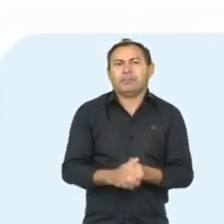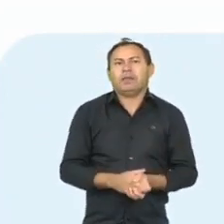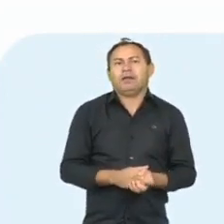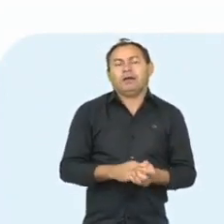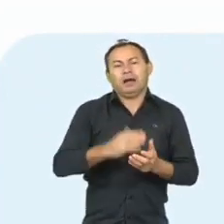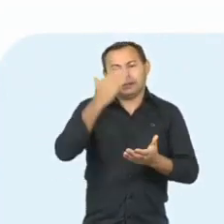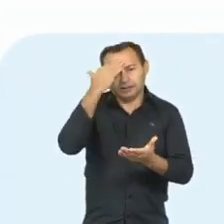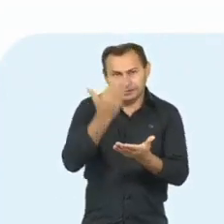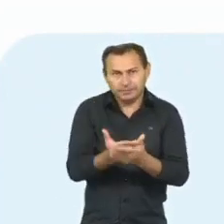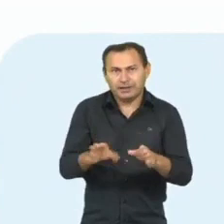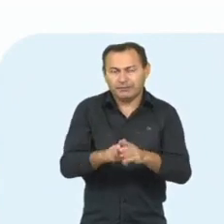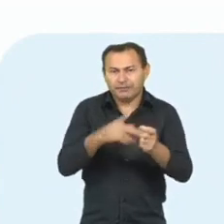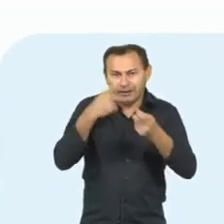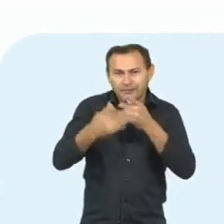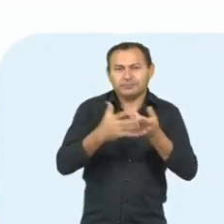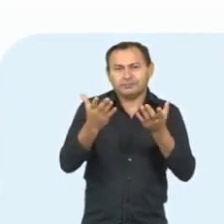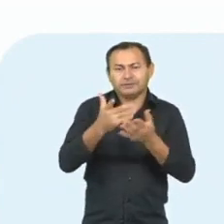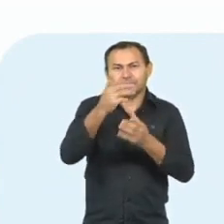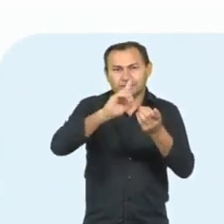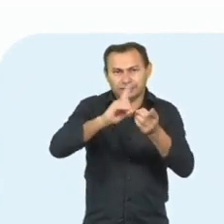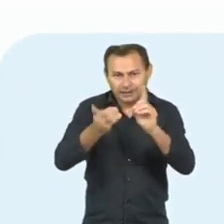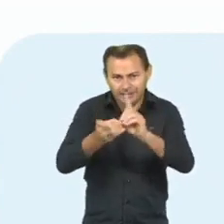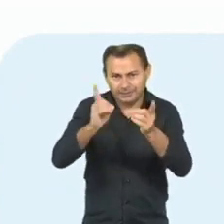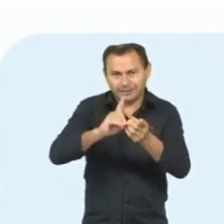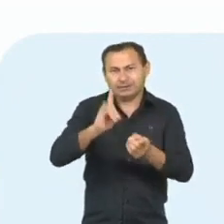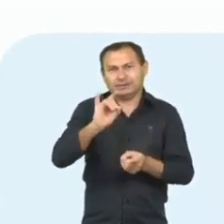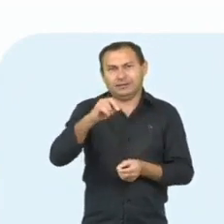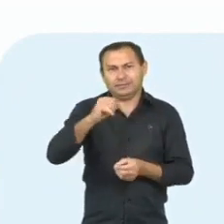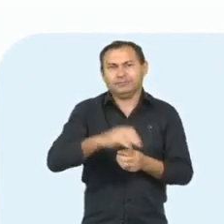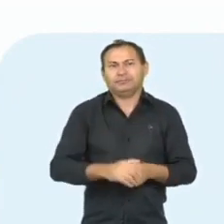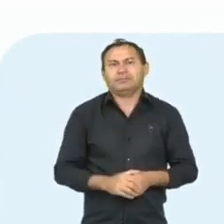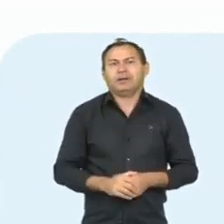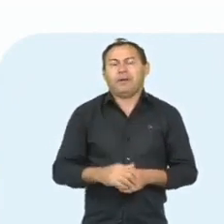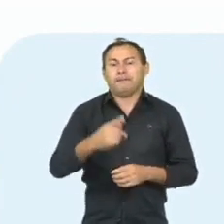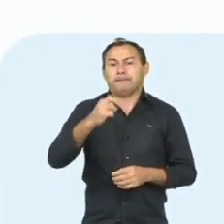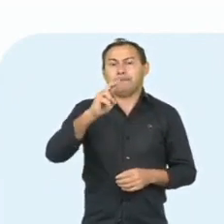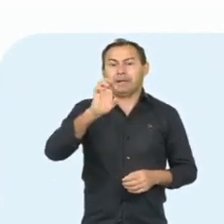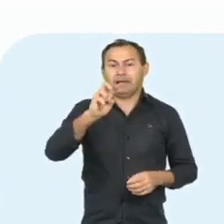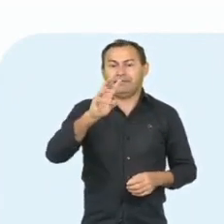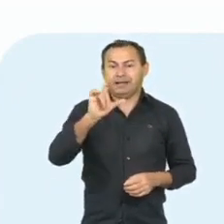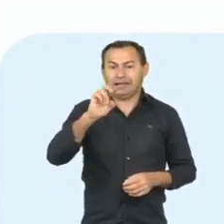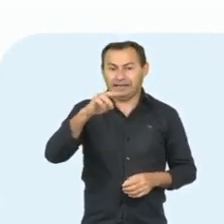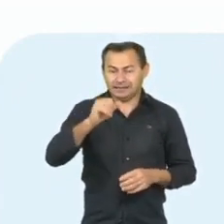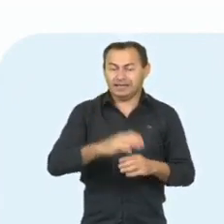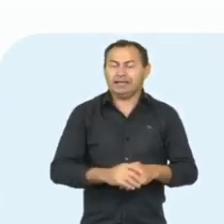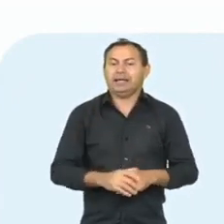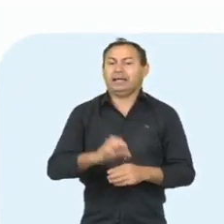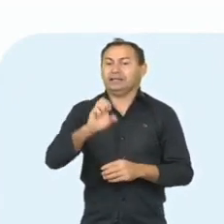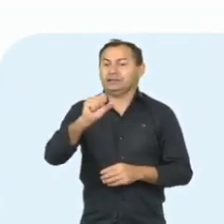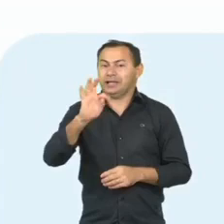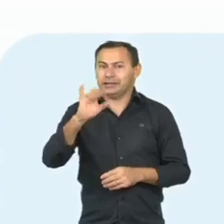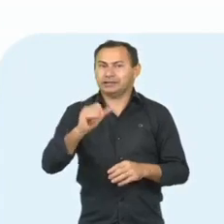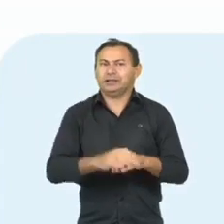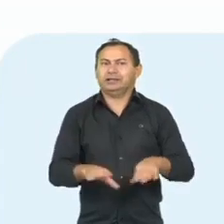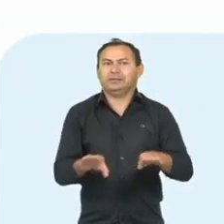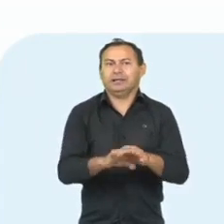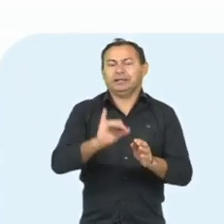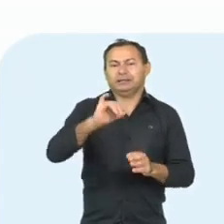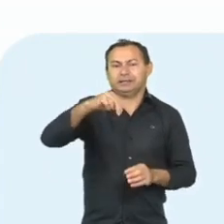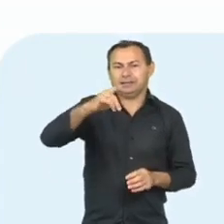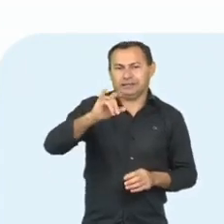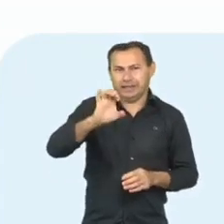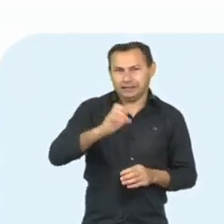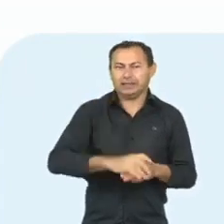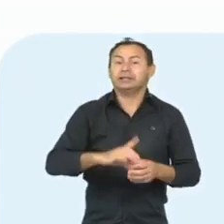Aposto que você acabou de repetir, dinâmica, tá? Porque ela vai verificar a intensidade daquela